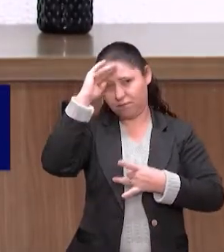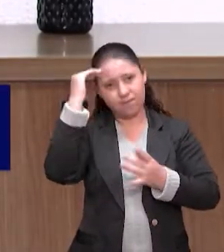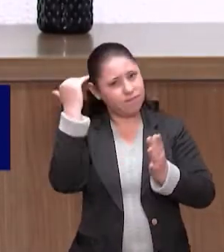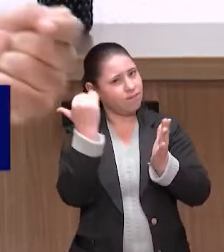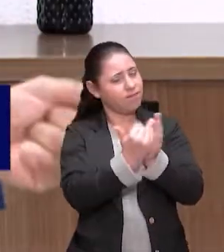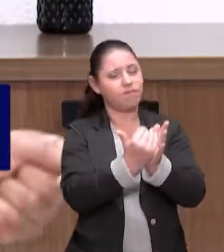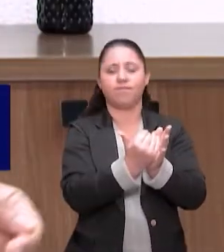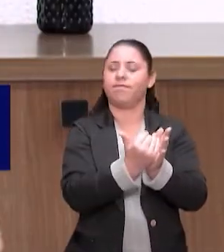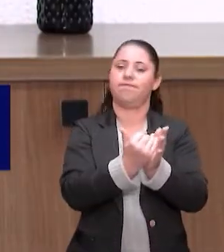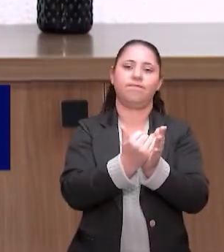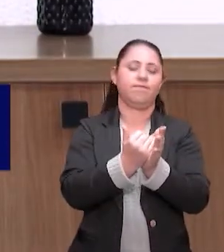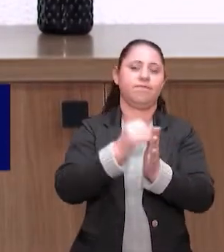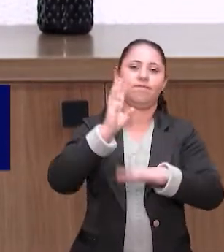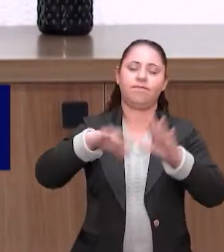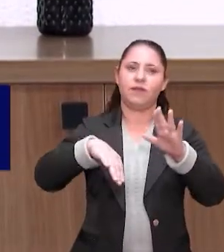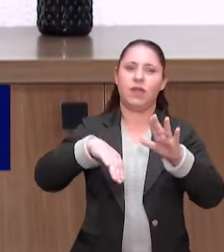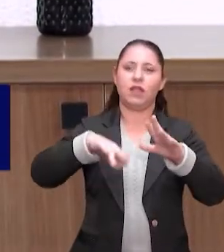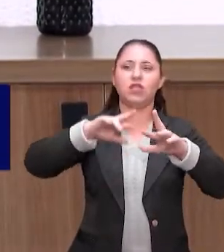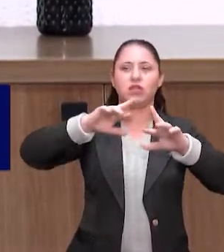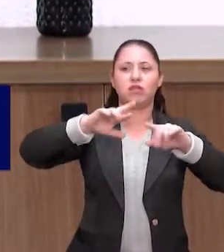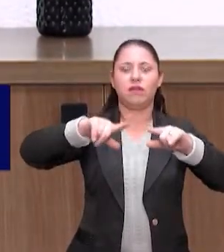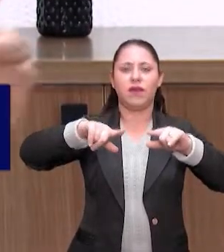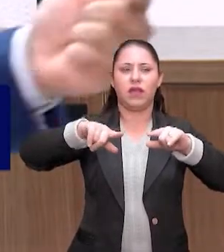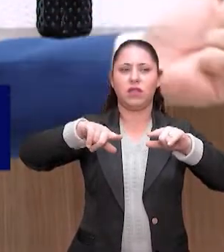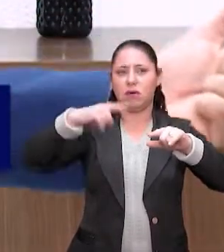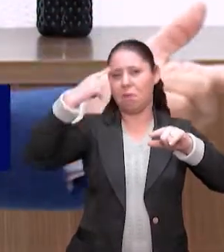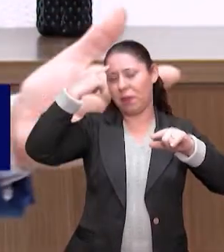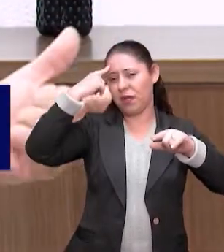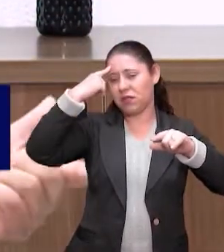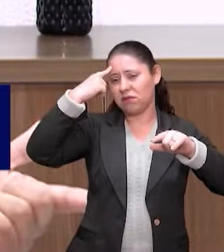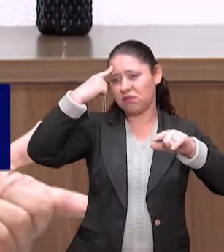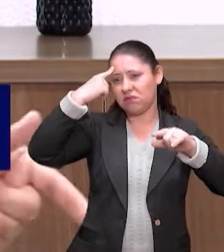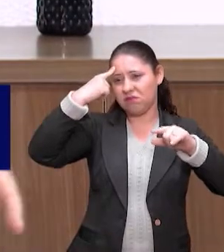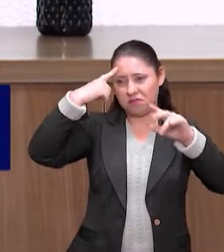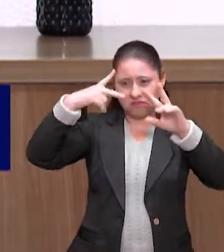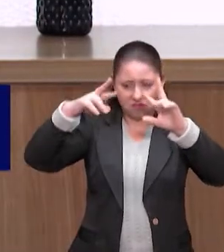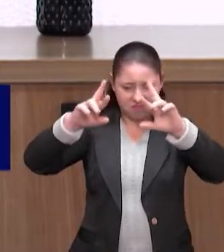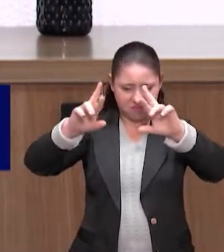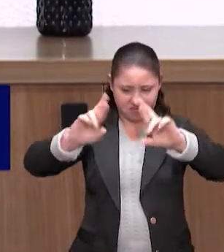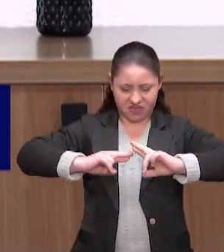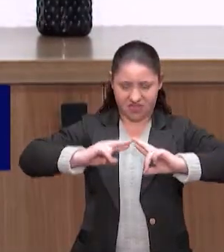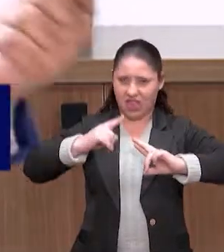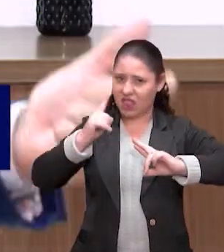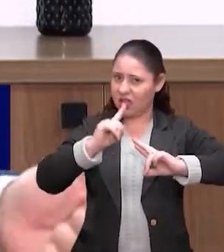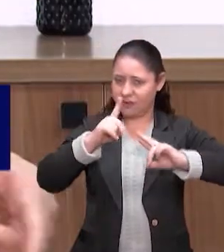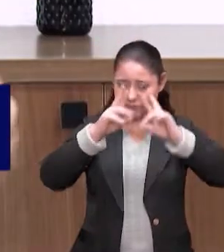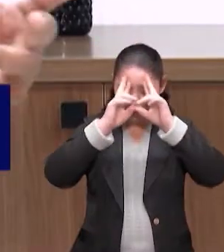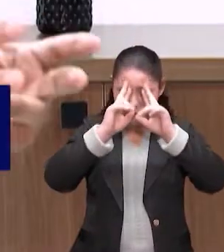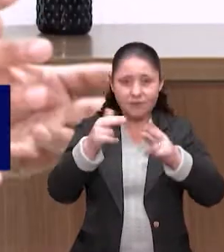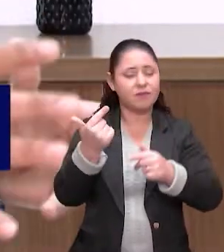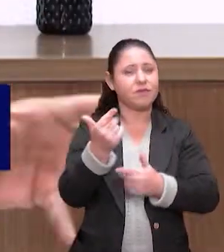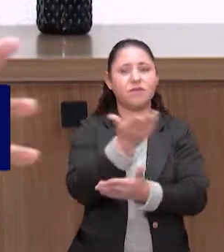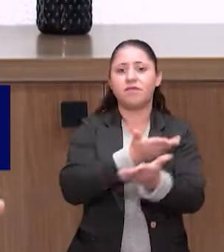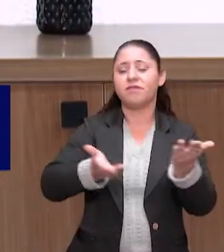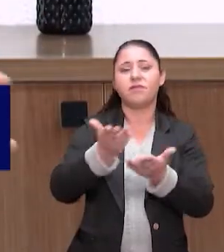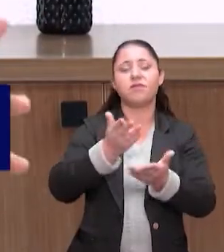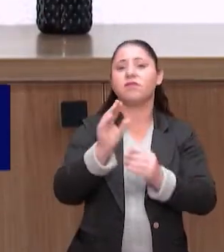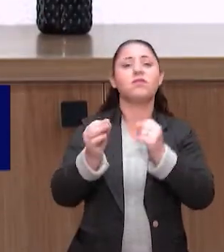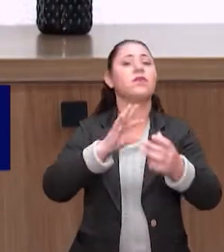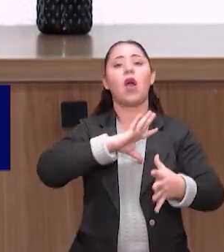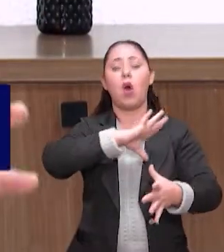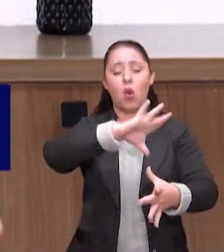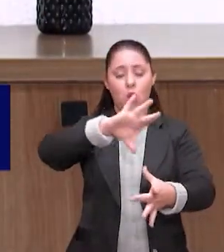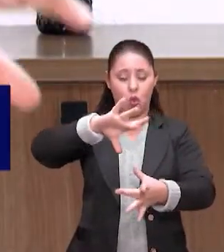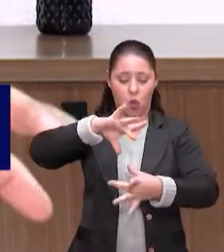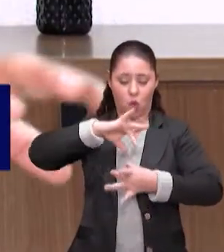que às vezes não é reconhecido, que às vezes que as suas prerrogativas às vezes não são respeitadas, que às vezes é tratado com indiferença. Enfim, como é que é esse